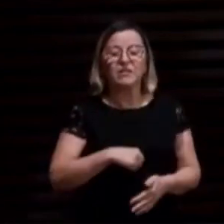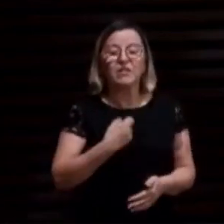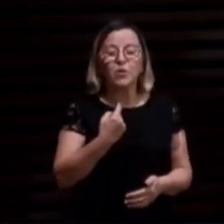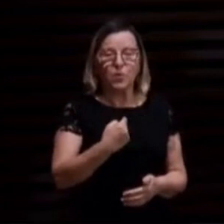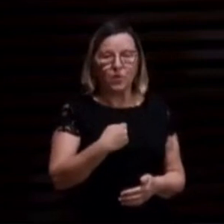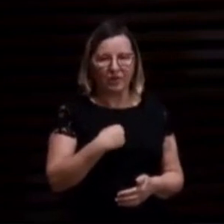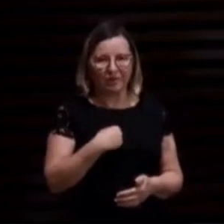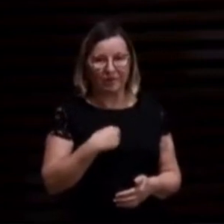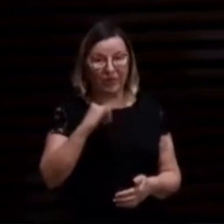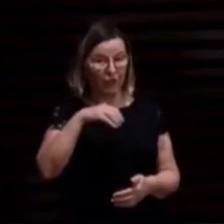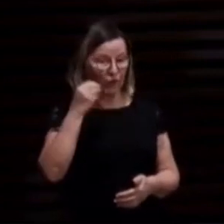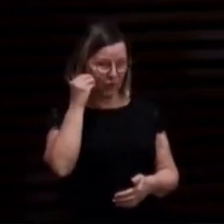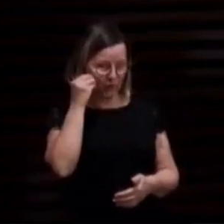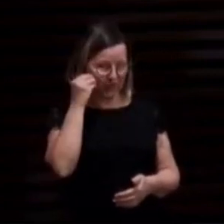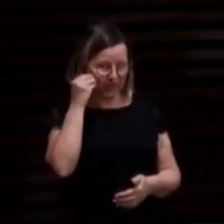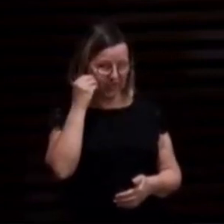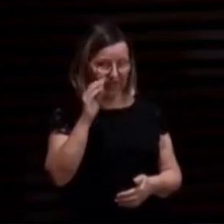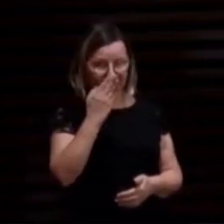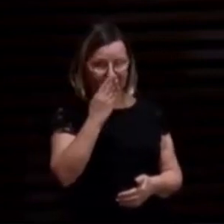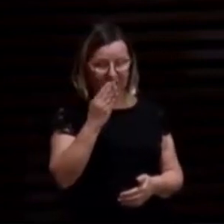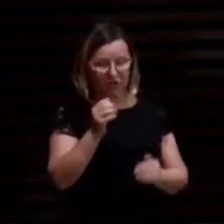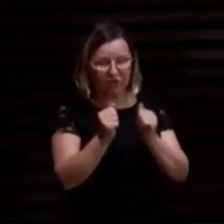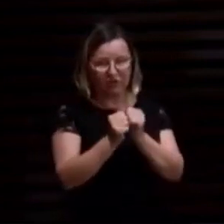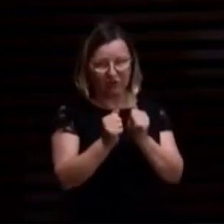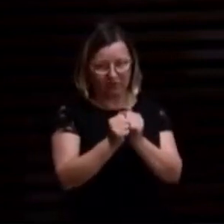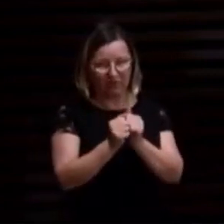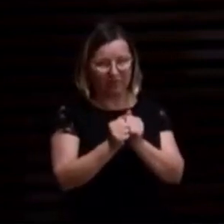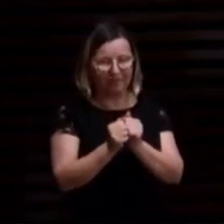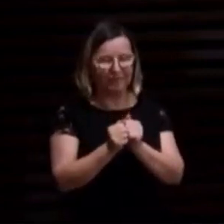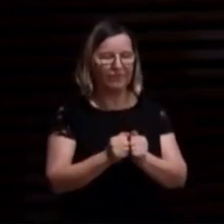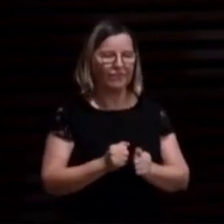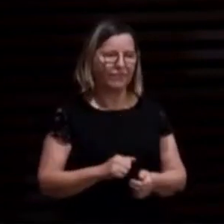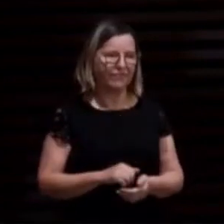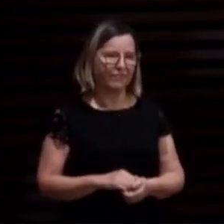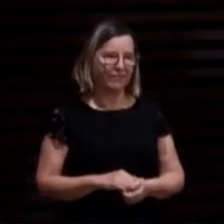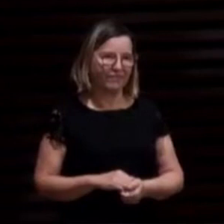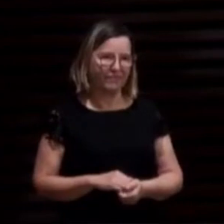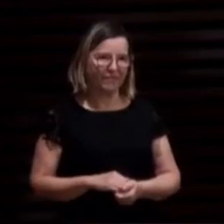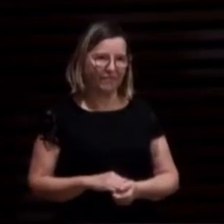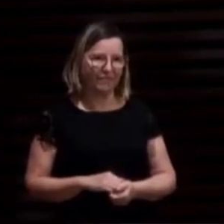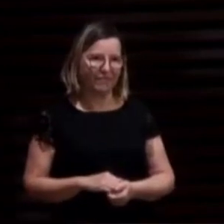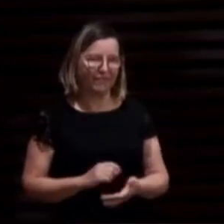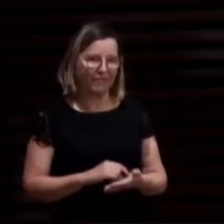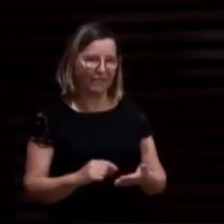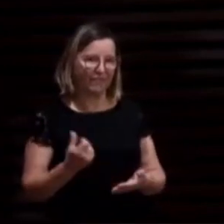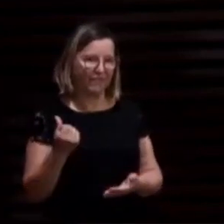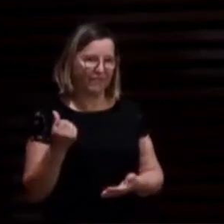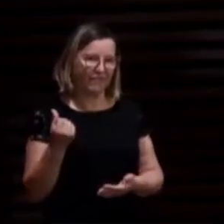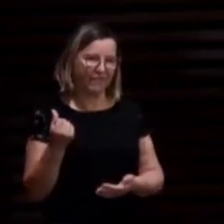Ora, Judas, o traidor, estava também com eles. 5 e 6.